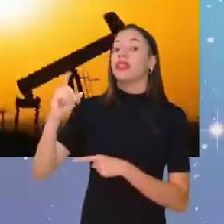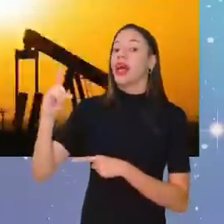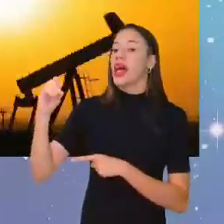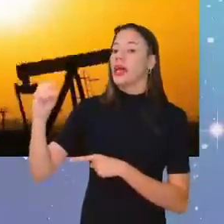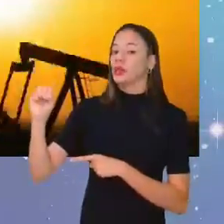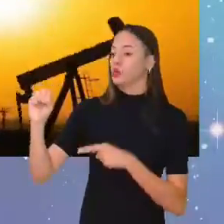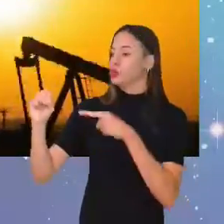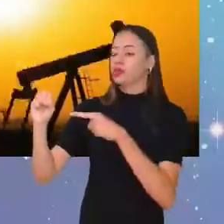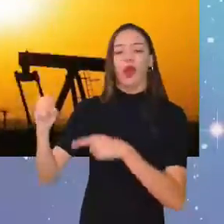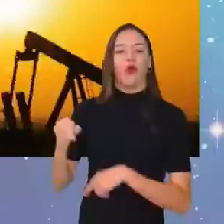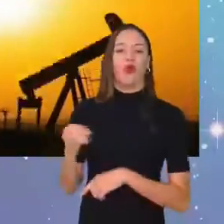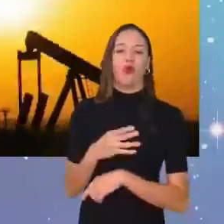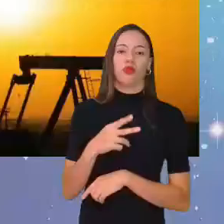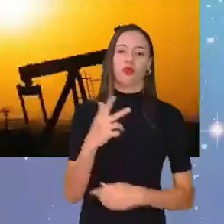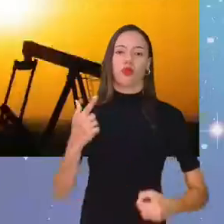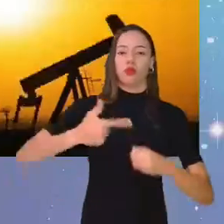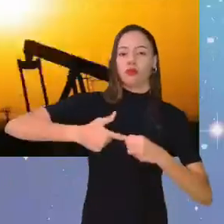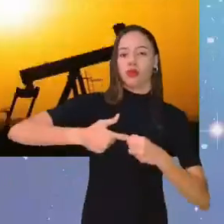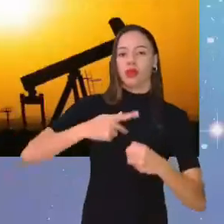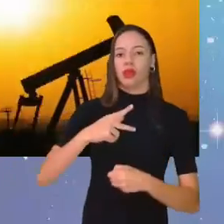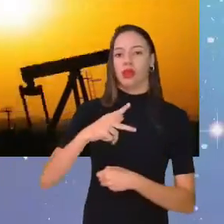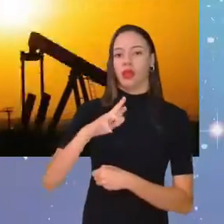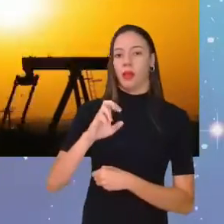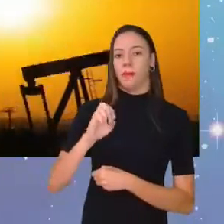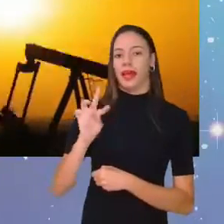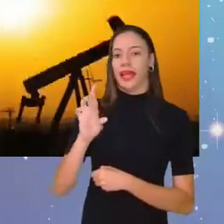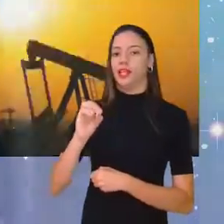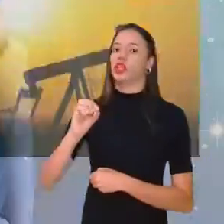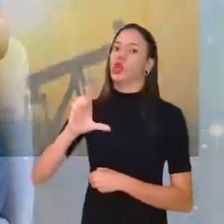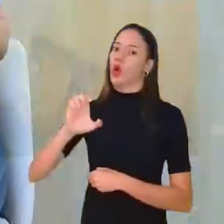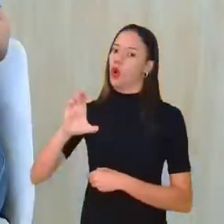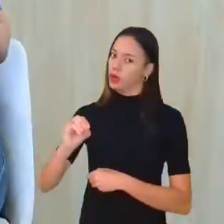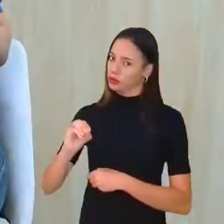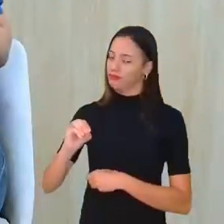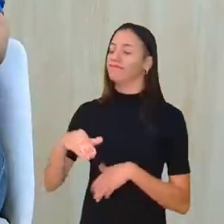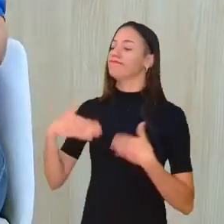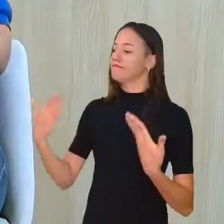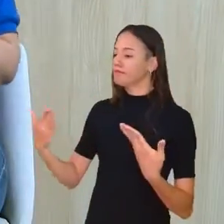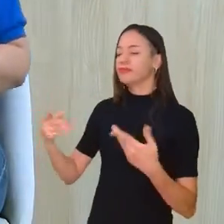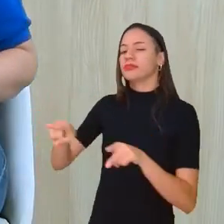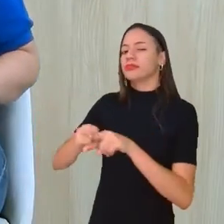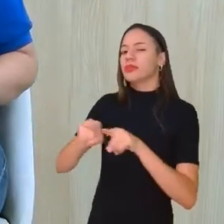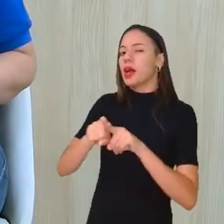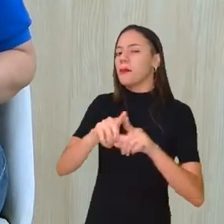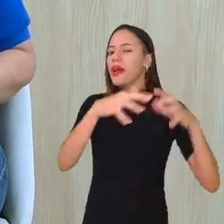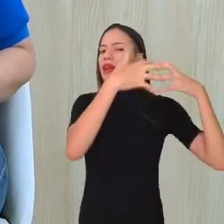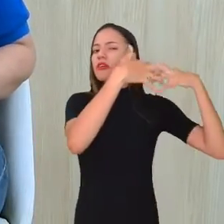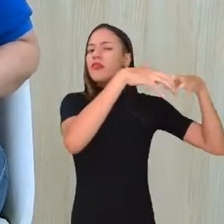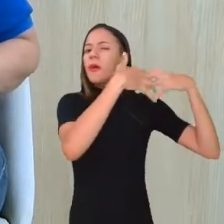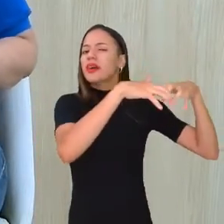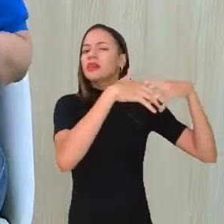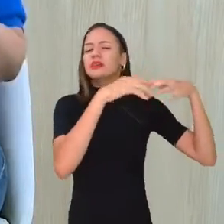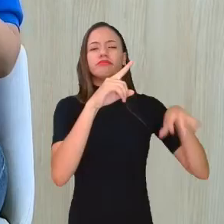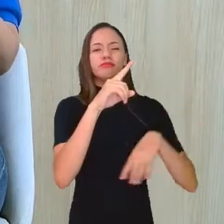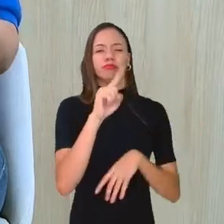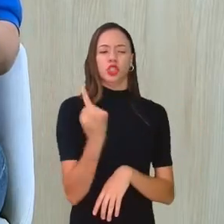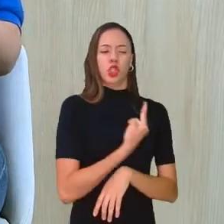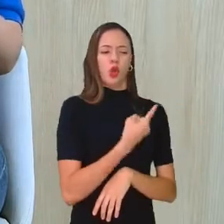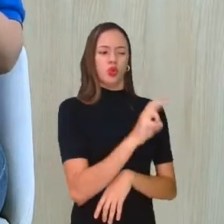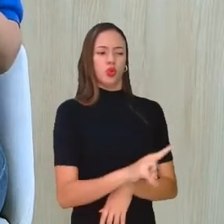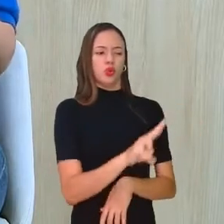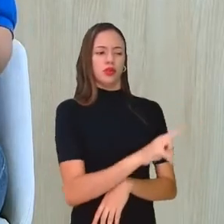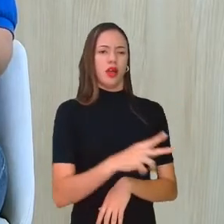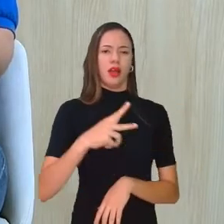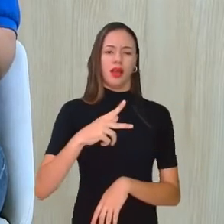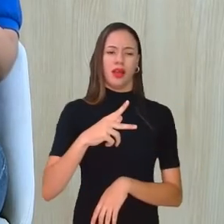petróleo. Já né? fica aí essa reflexão, não é? Por que a gente utilizar petróleo